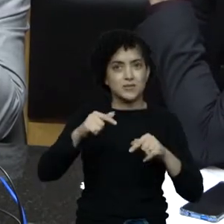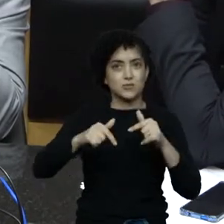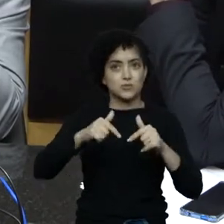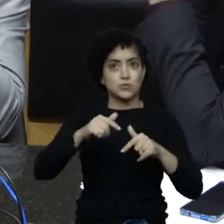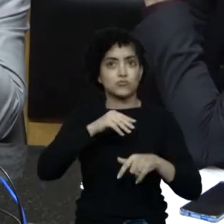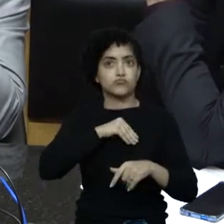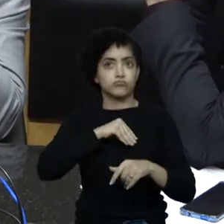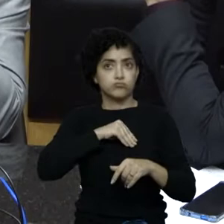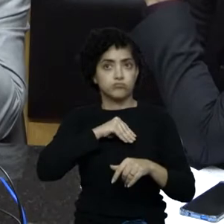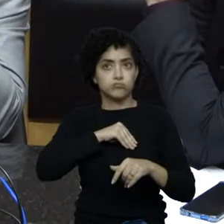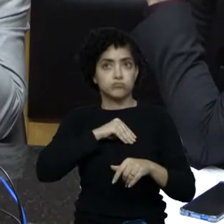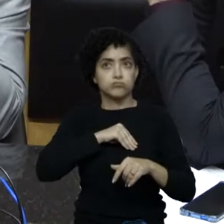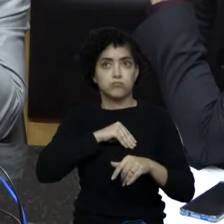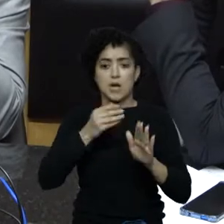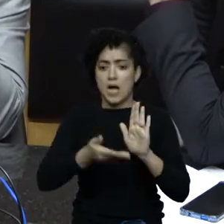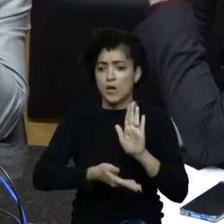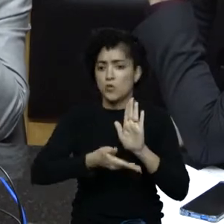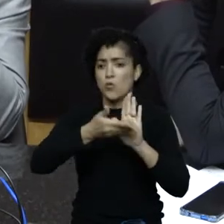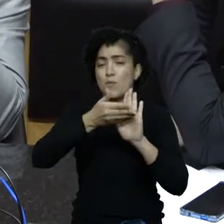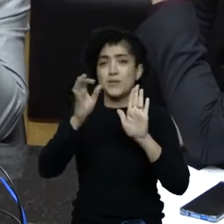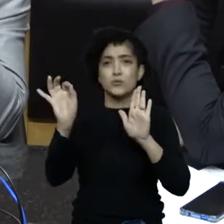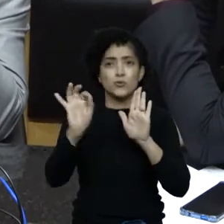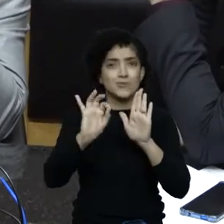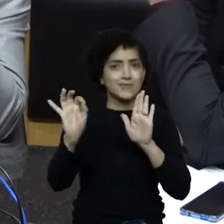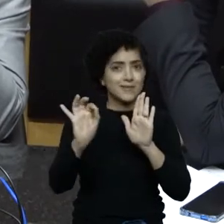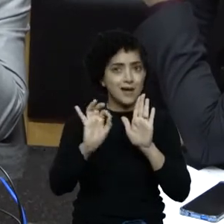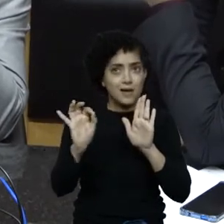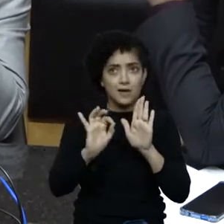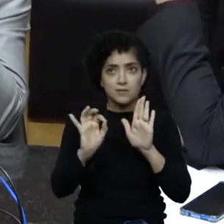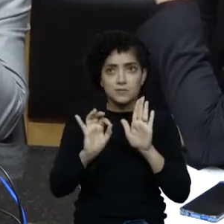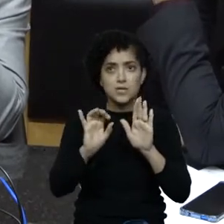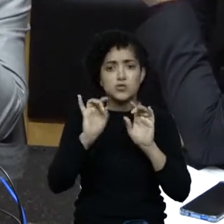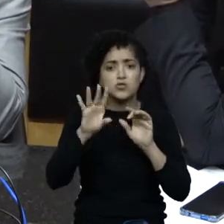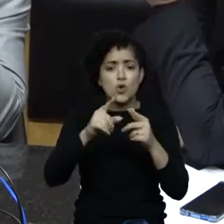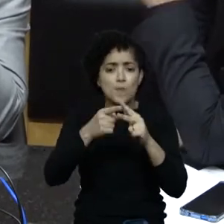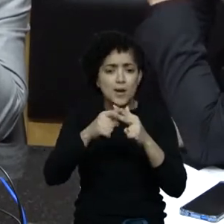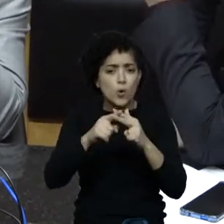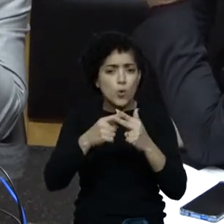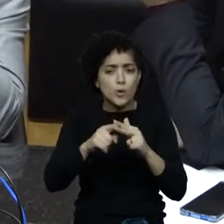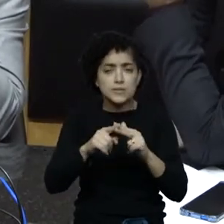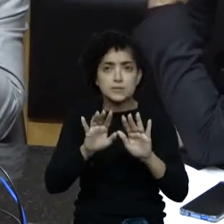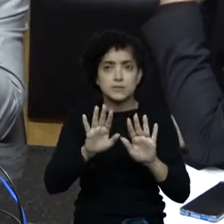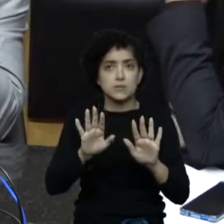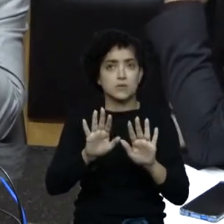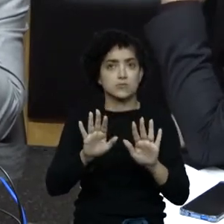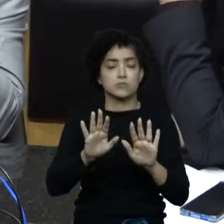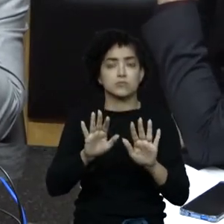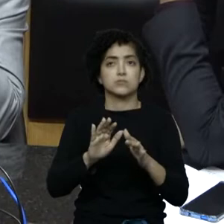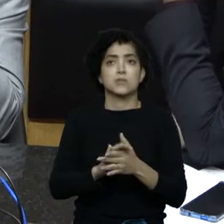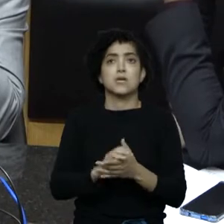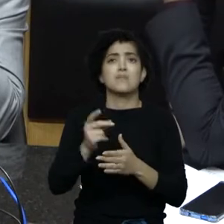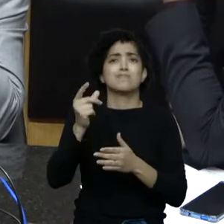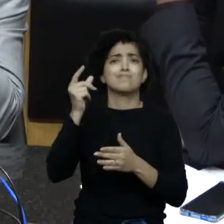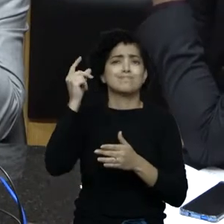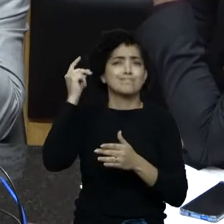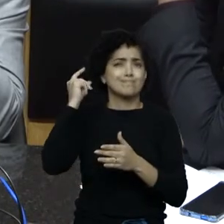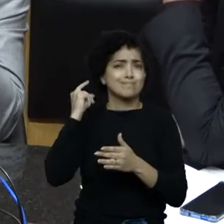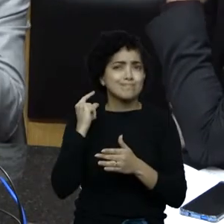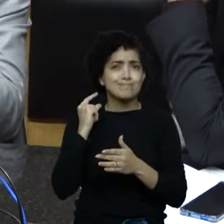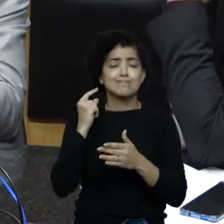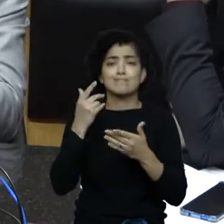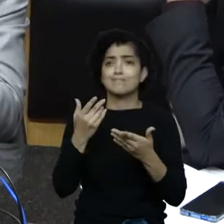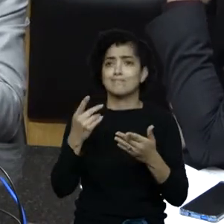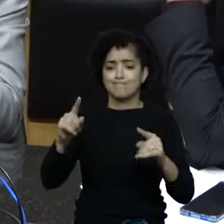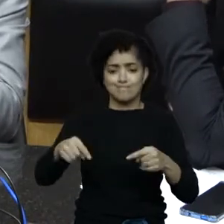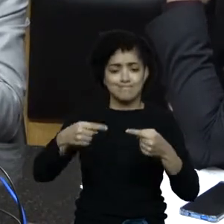trouxeram sequer um real de aumento para as categorias somente uma correção porque há muito e muito tempo esses projetos não eram